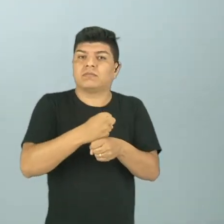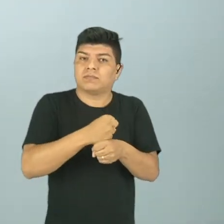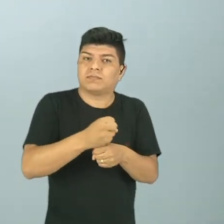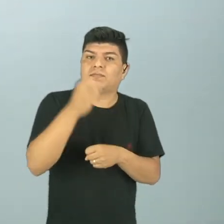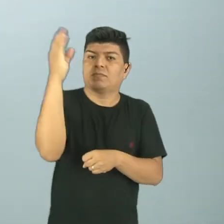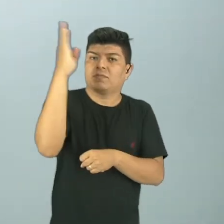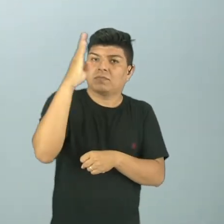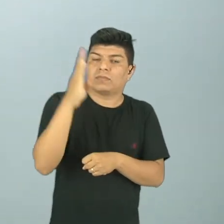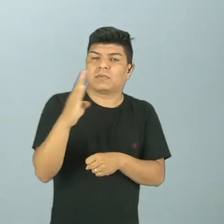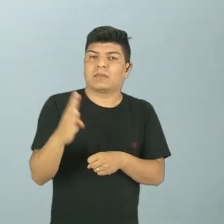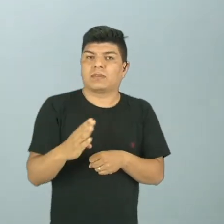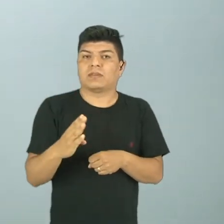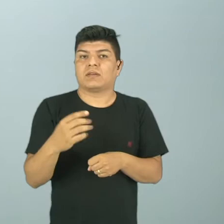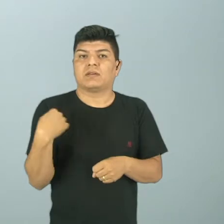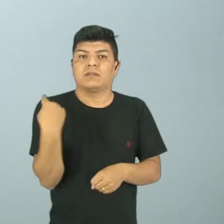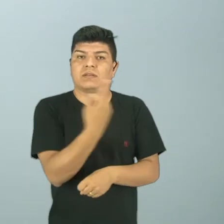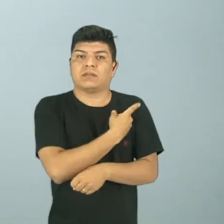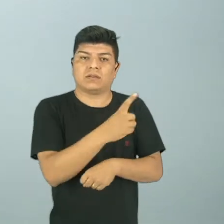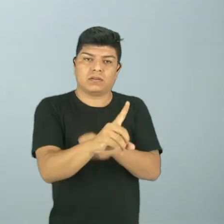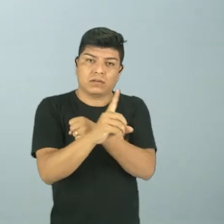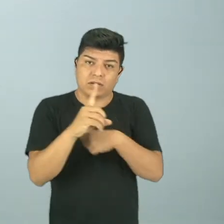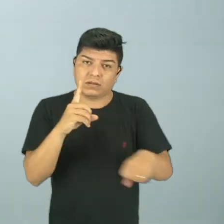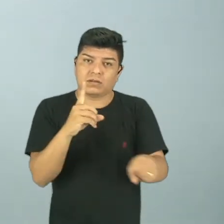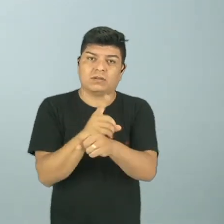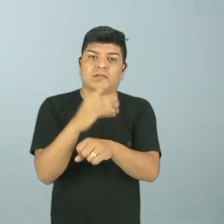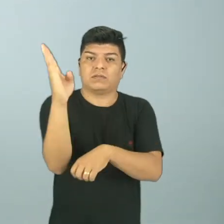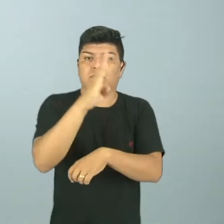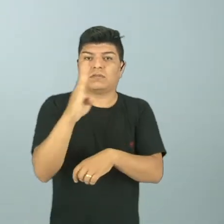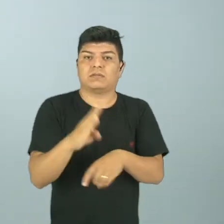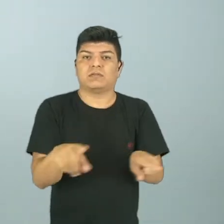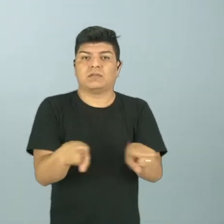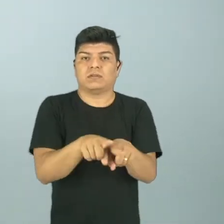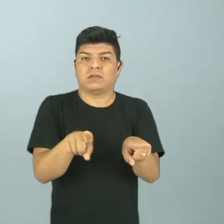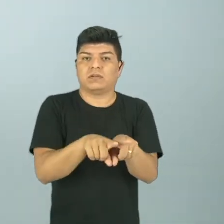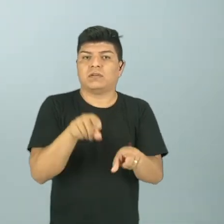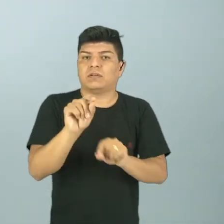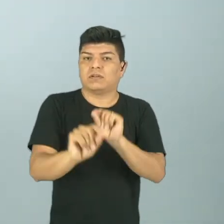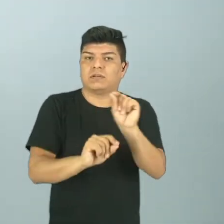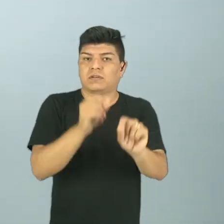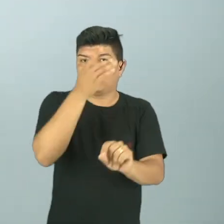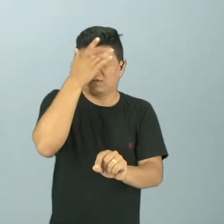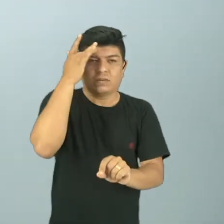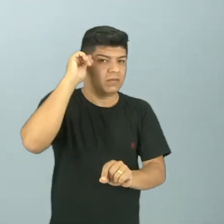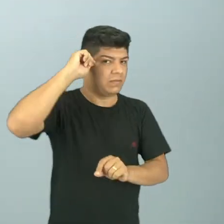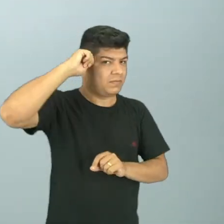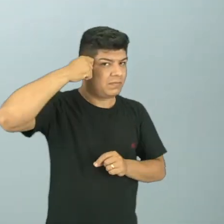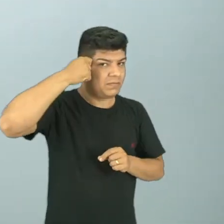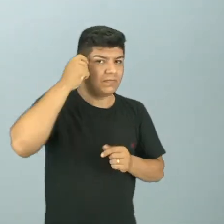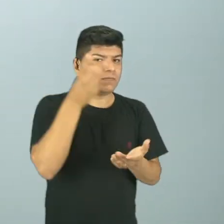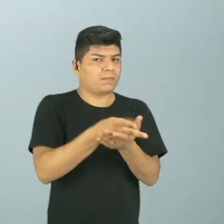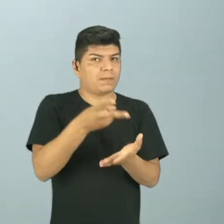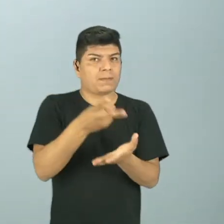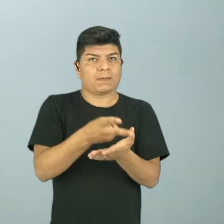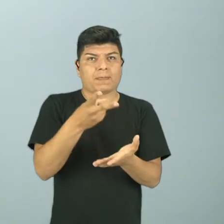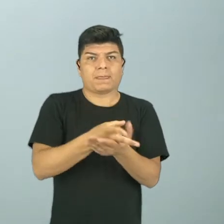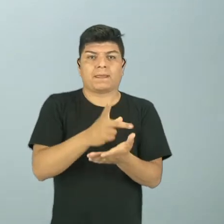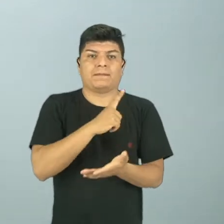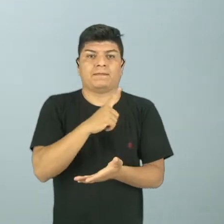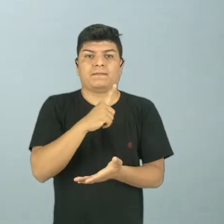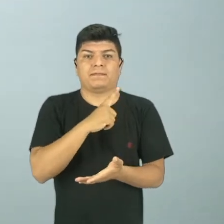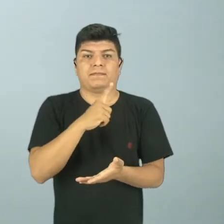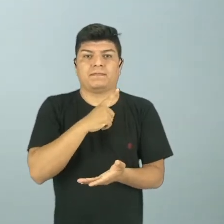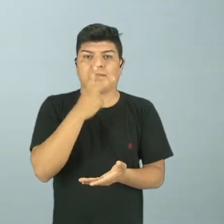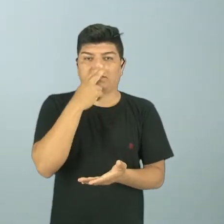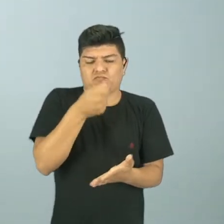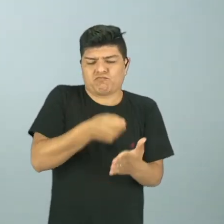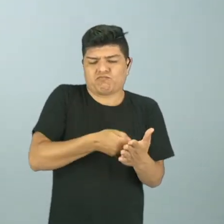Brasil e da nossa sociedade, né, da sociedade brasileira, que os negros sempre tiveram seus meios